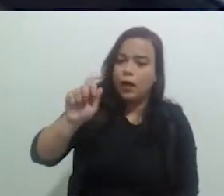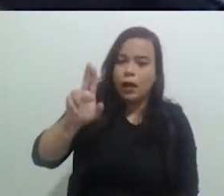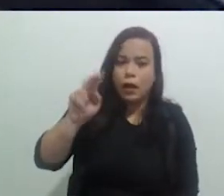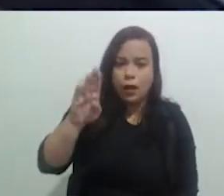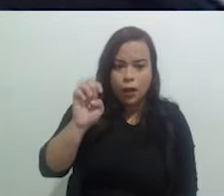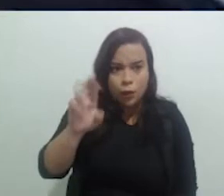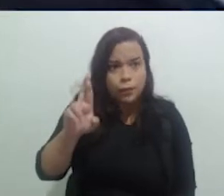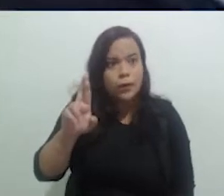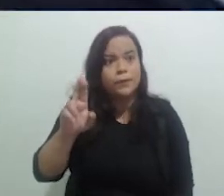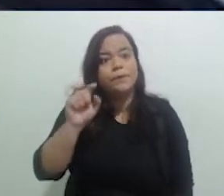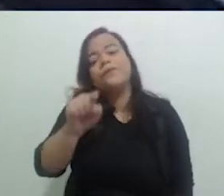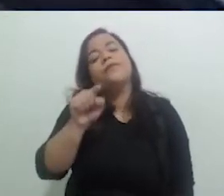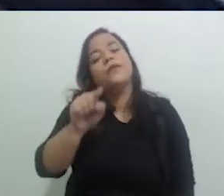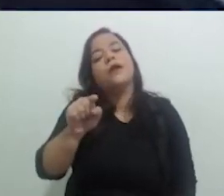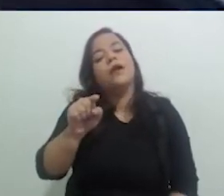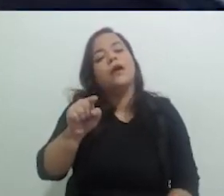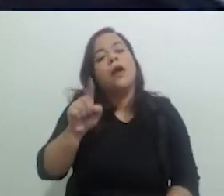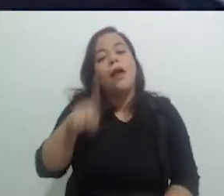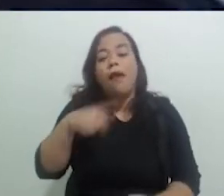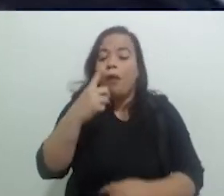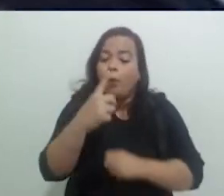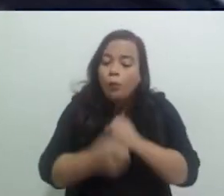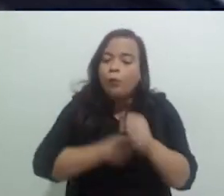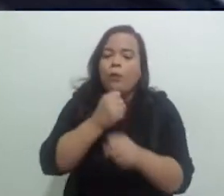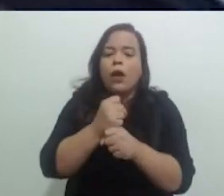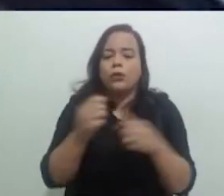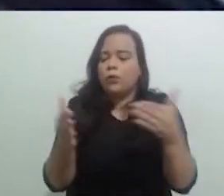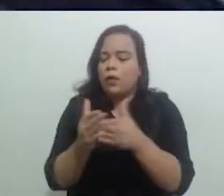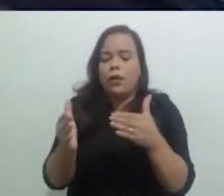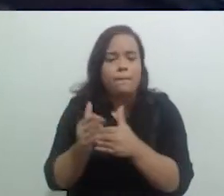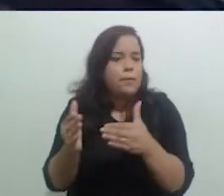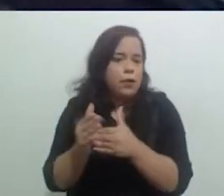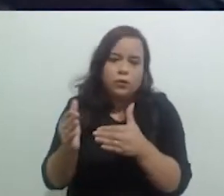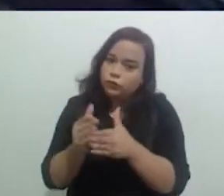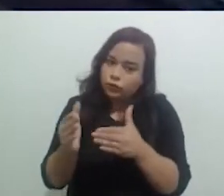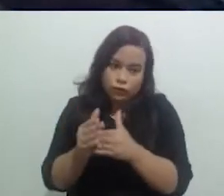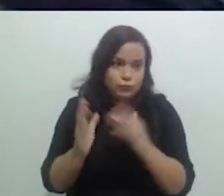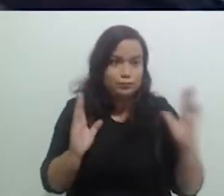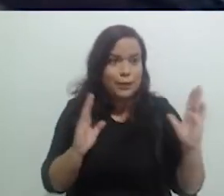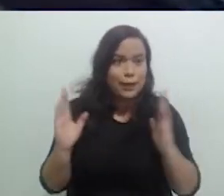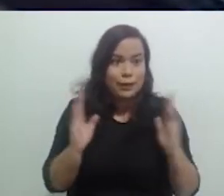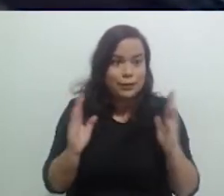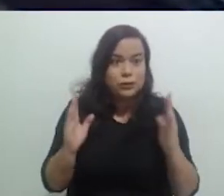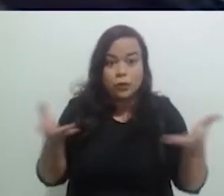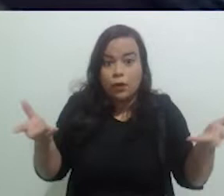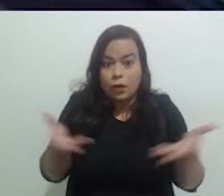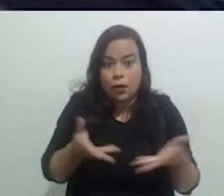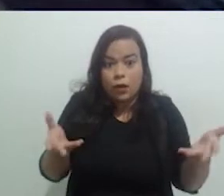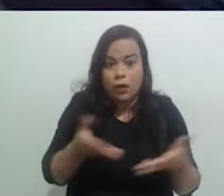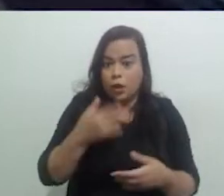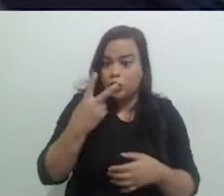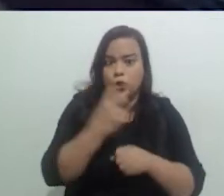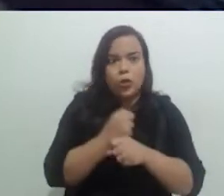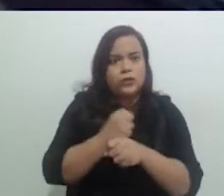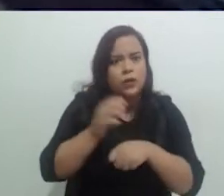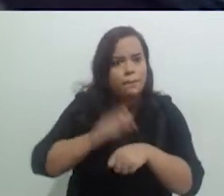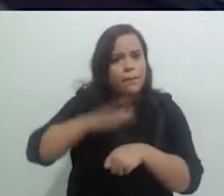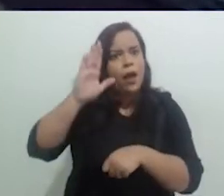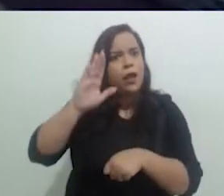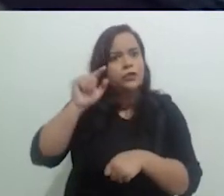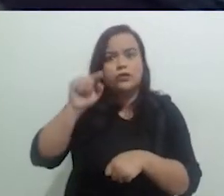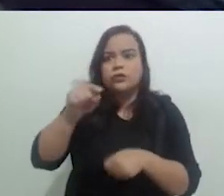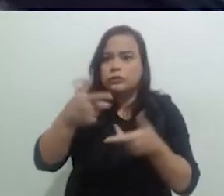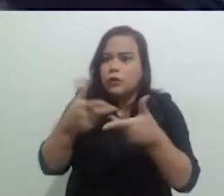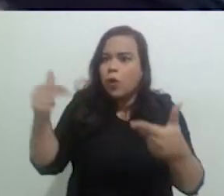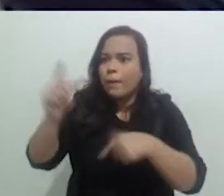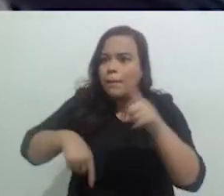prazo, isso. É um ano. Já tem mais de 2 anos que estão esses bens indisponíveis. E a gente também colocou aí o